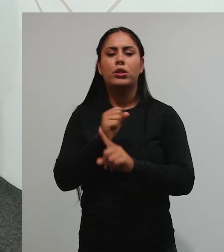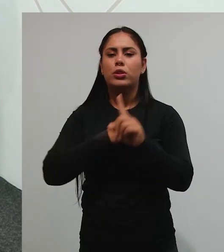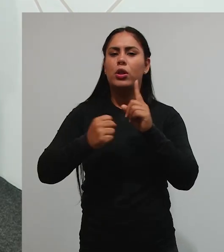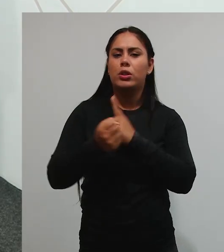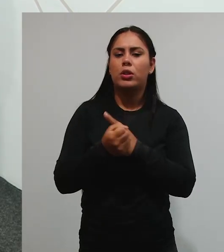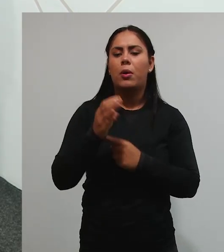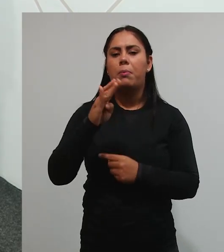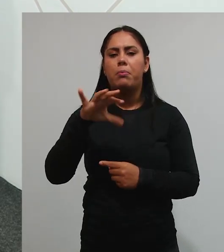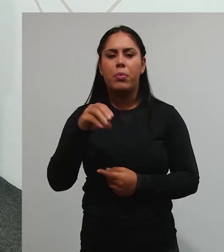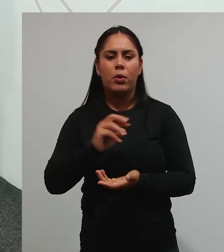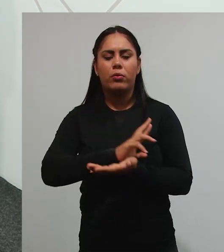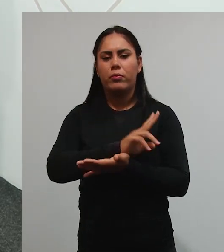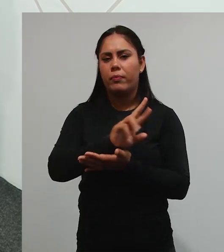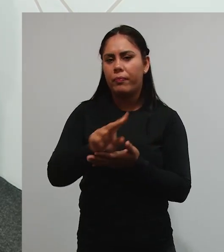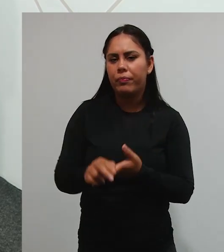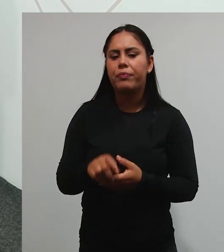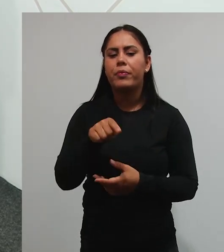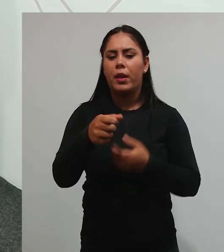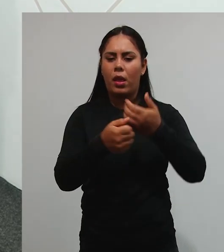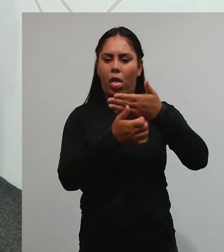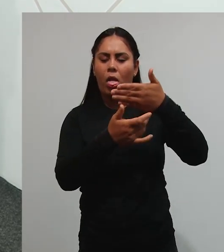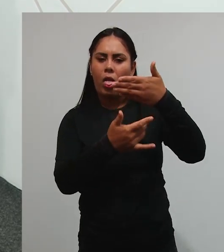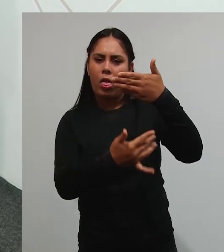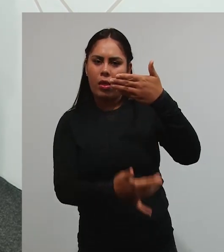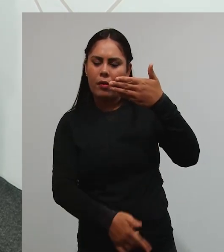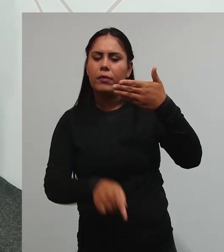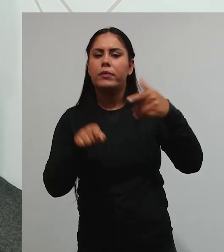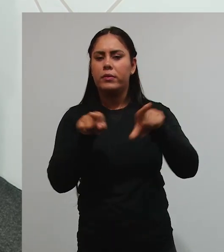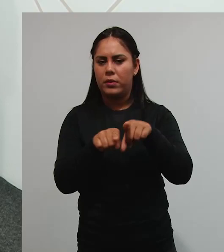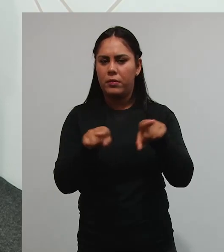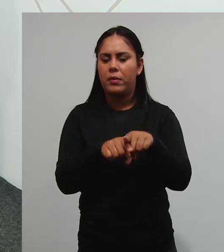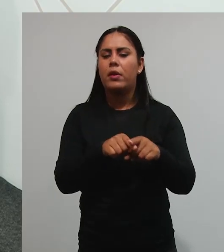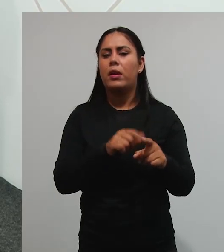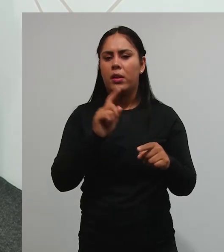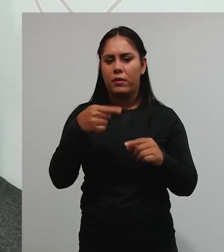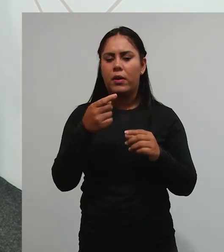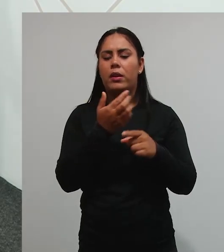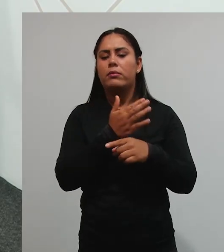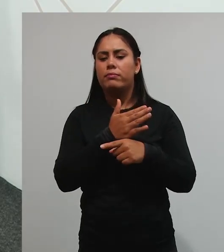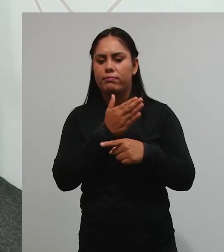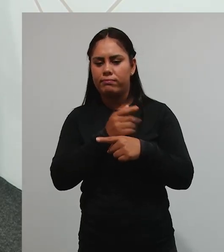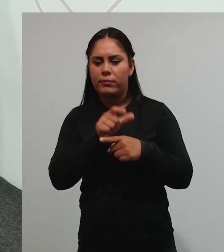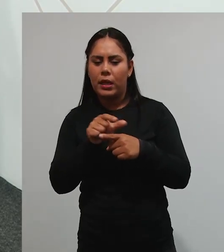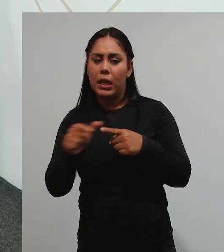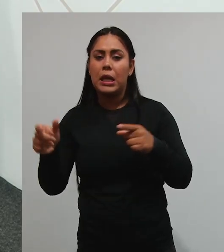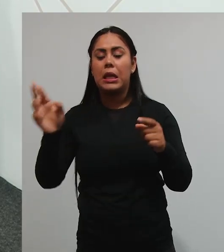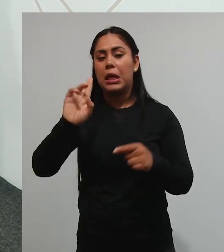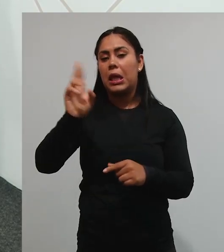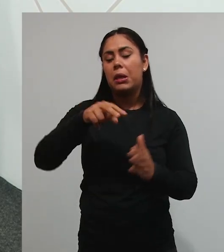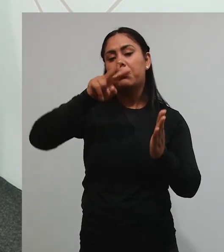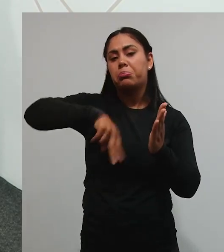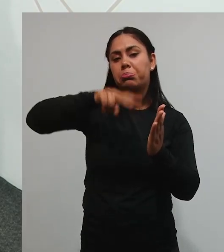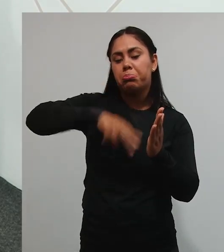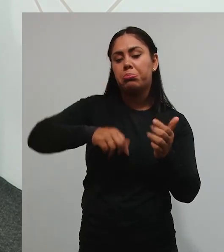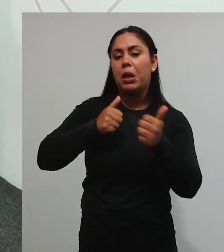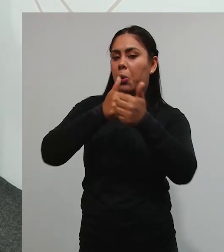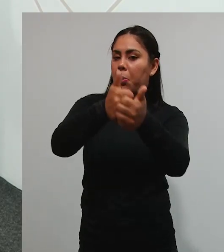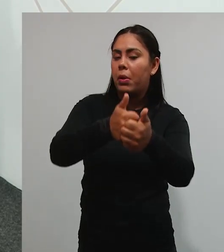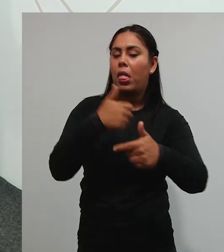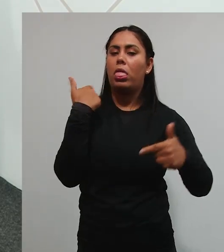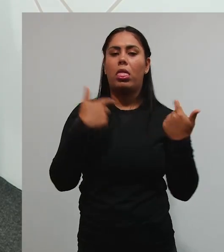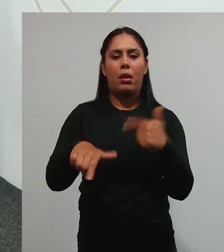Sociobiodiversidade, né, depois a descrição vai estar no nosso episódio da série, né, quem quiser fazer a leitura, acompanhar o